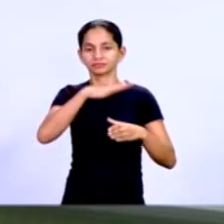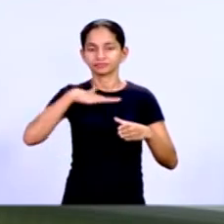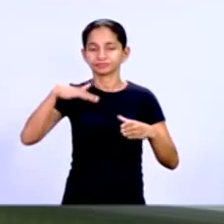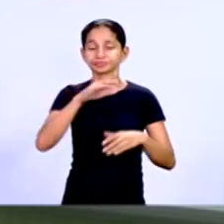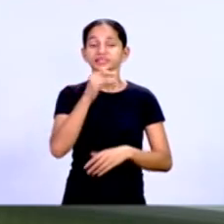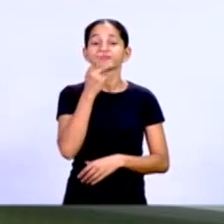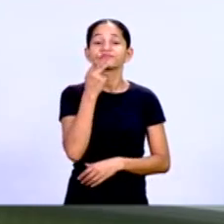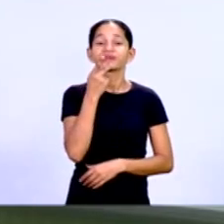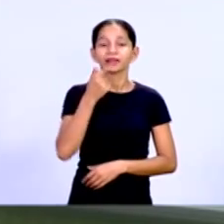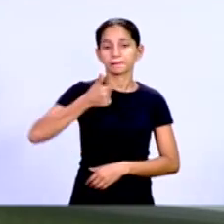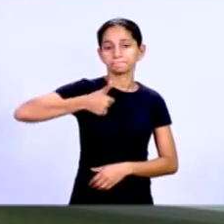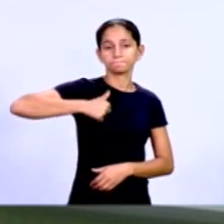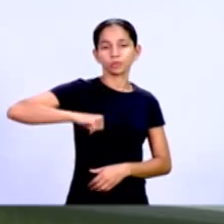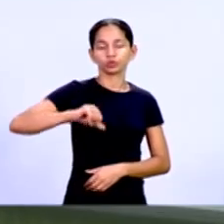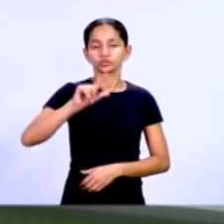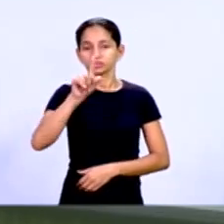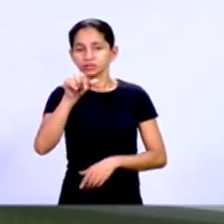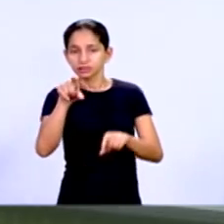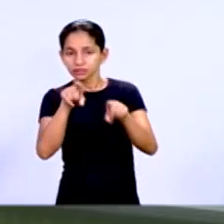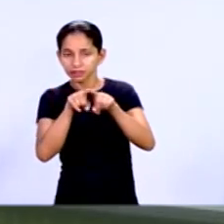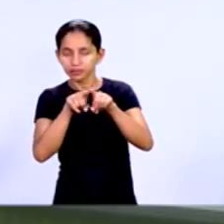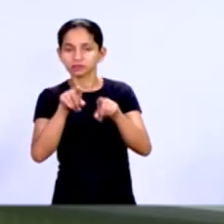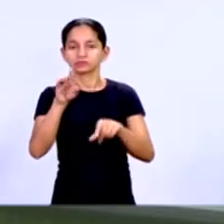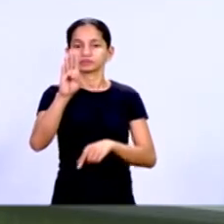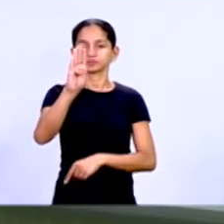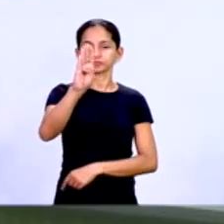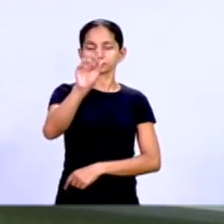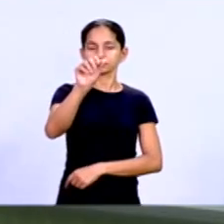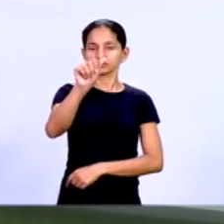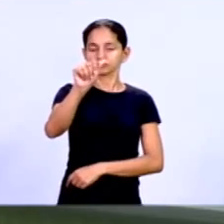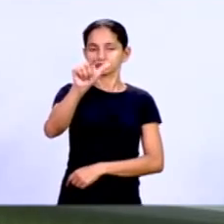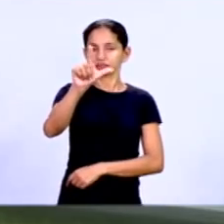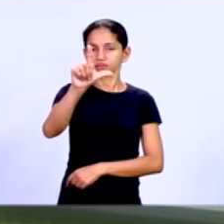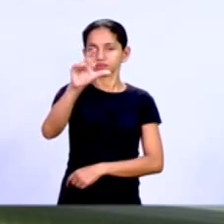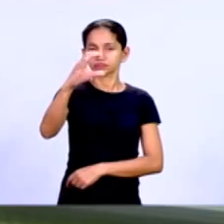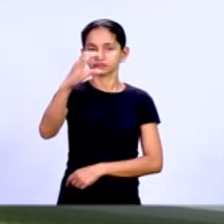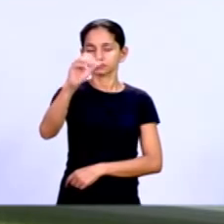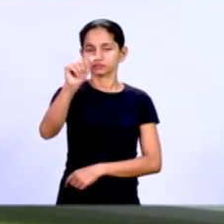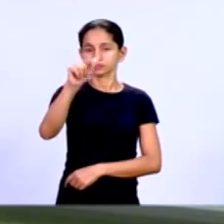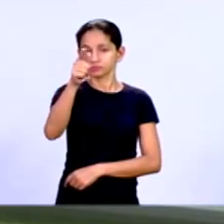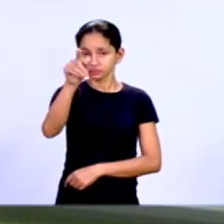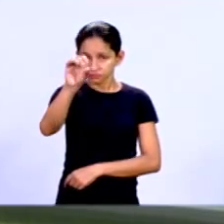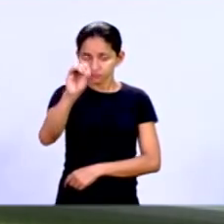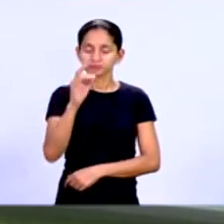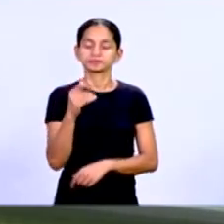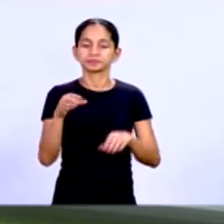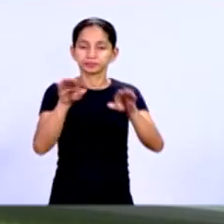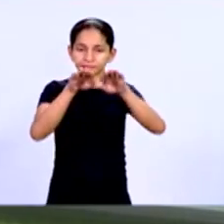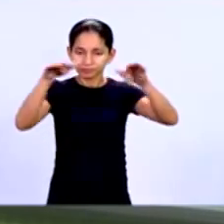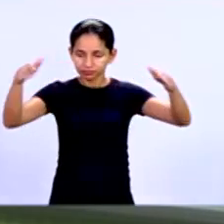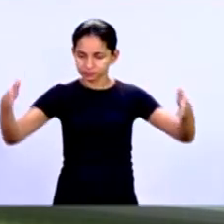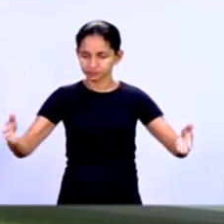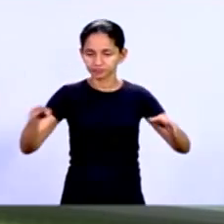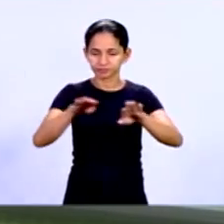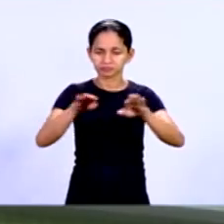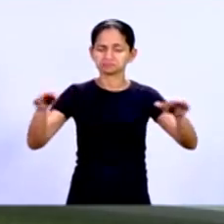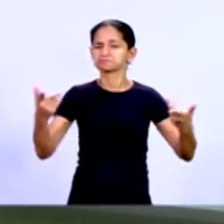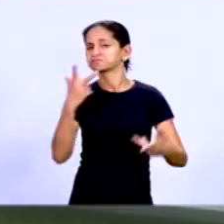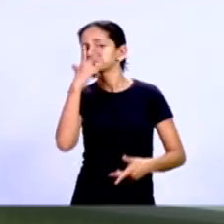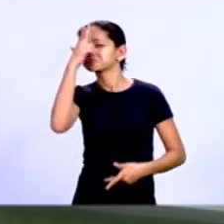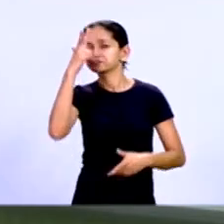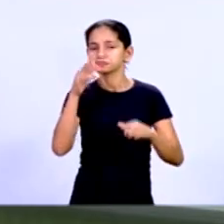balcão, o que ao pé da palavra um balcão? É um local onde você se dirige a uma empresa,